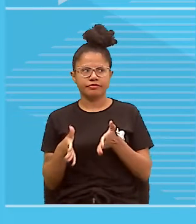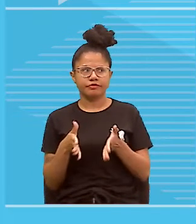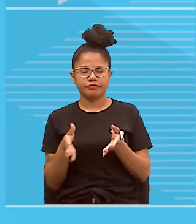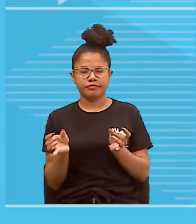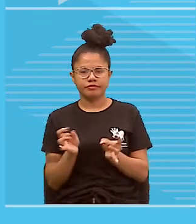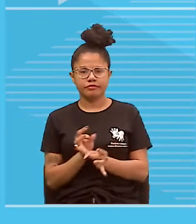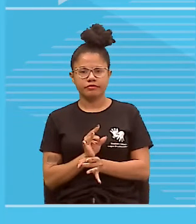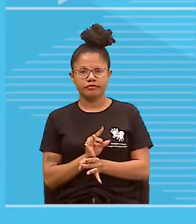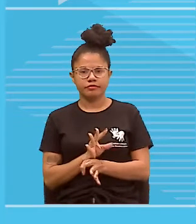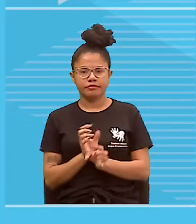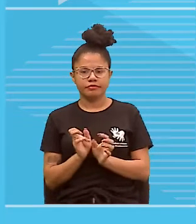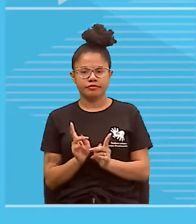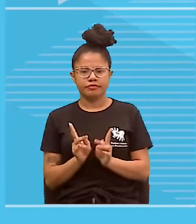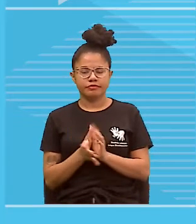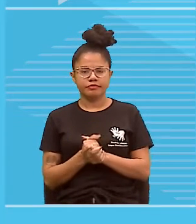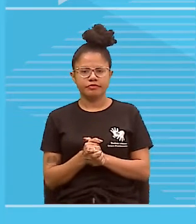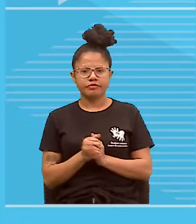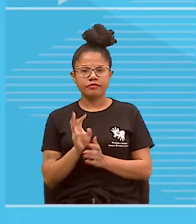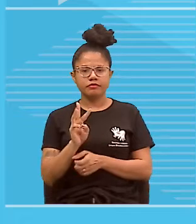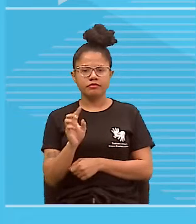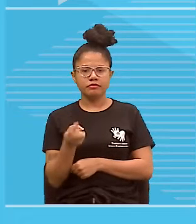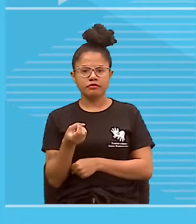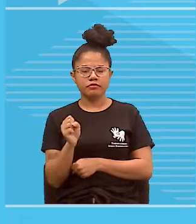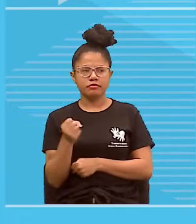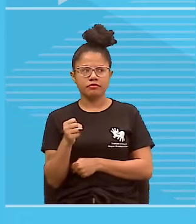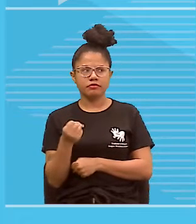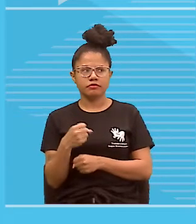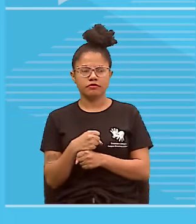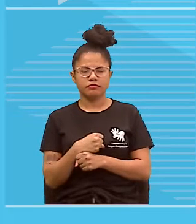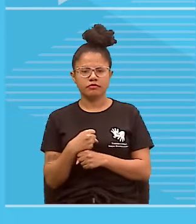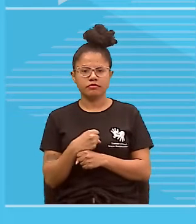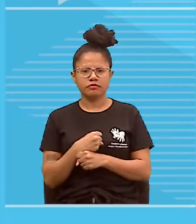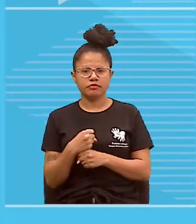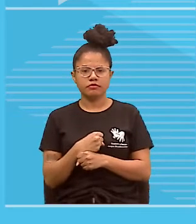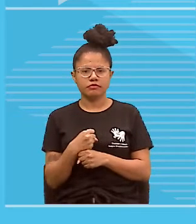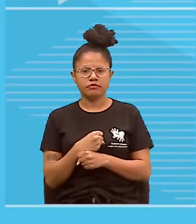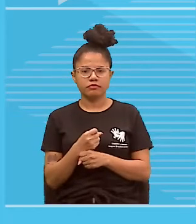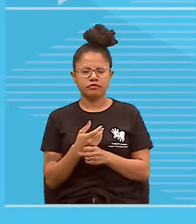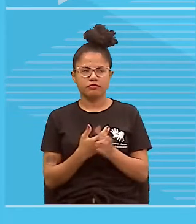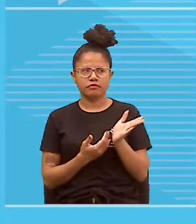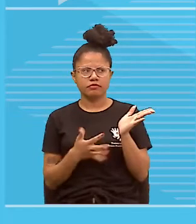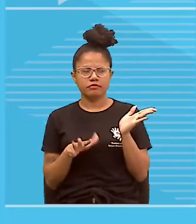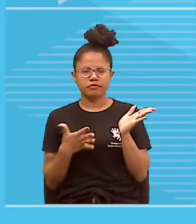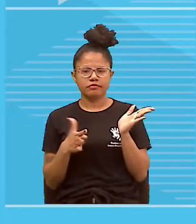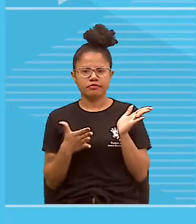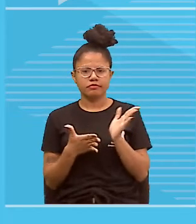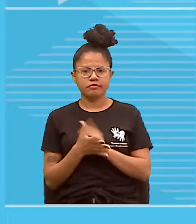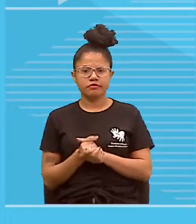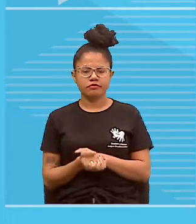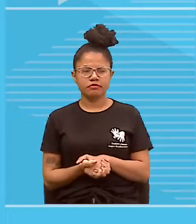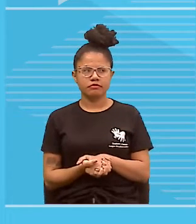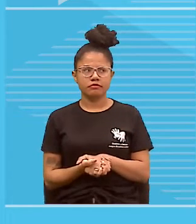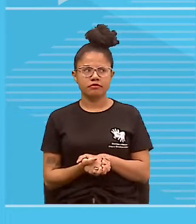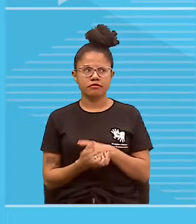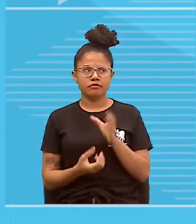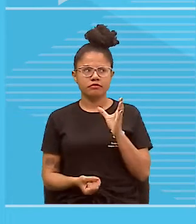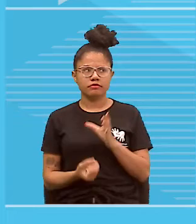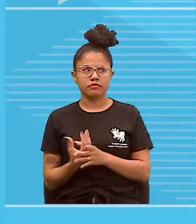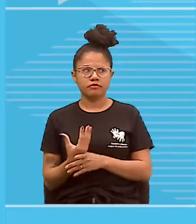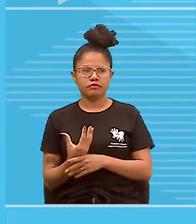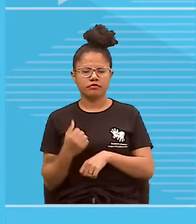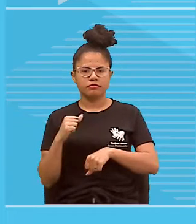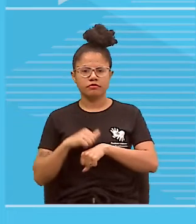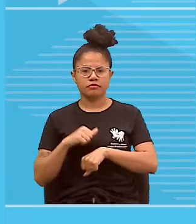Ó a 3,8 bilhões de anos por aí aproximadamente foram formadas as rochas